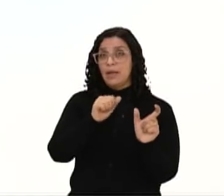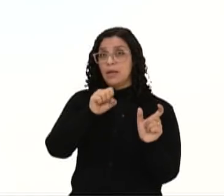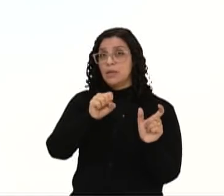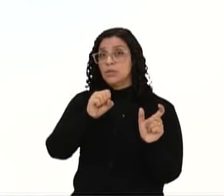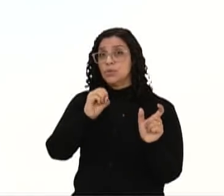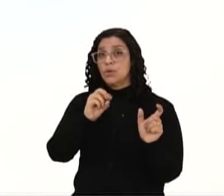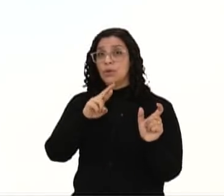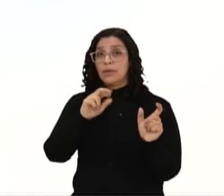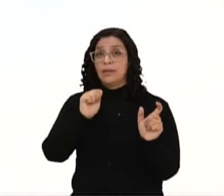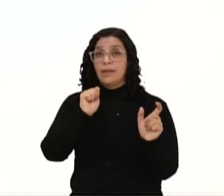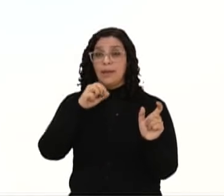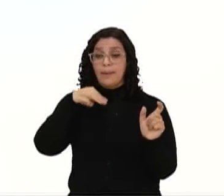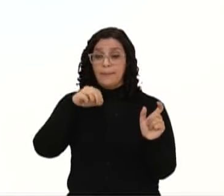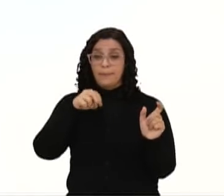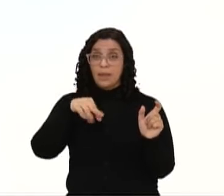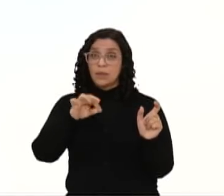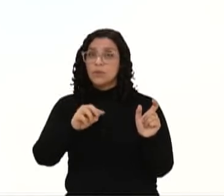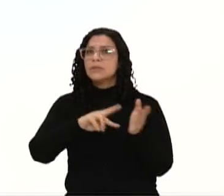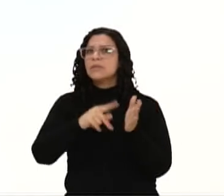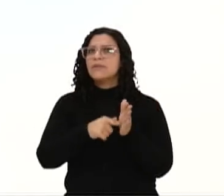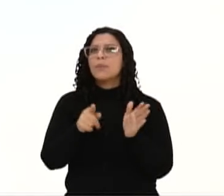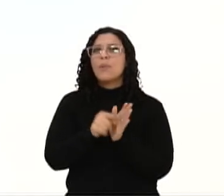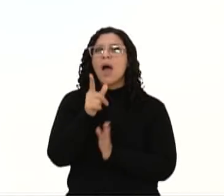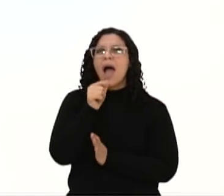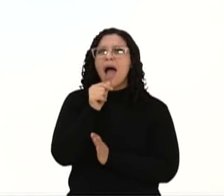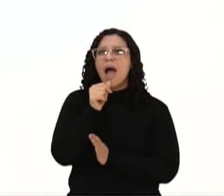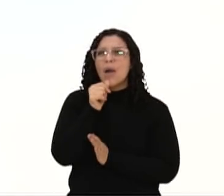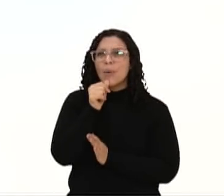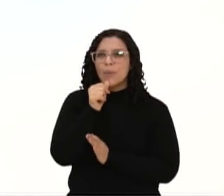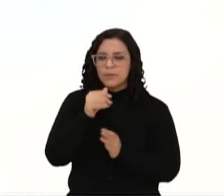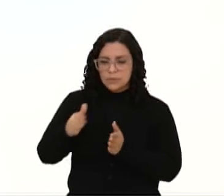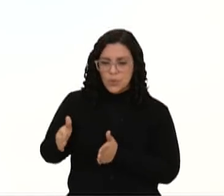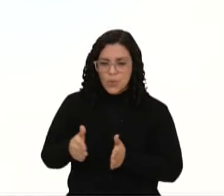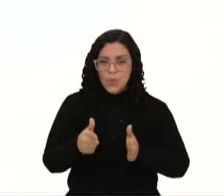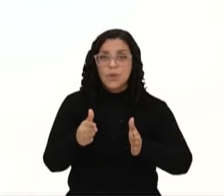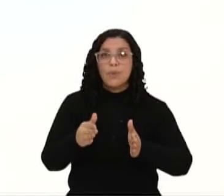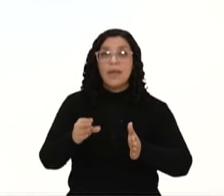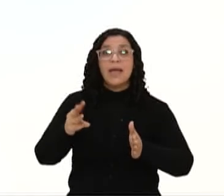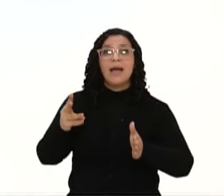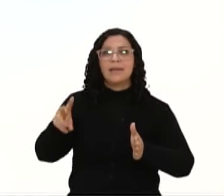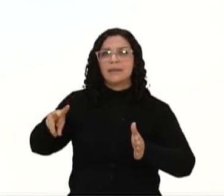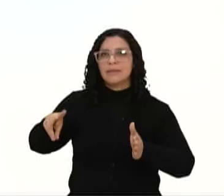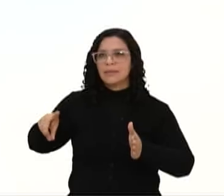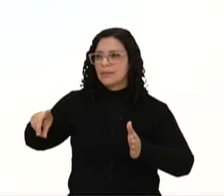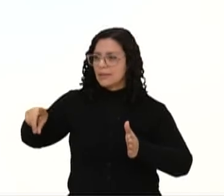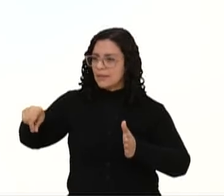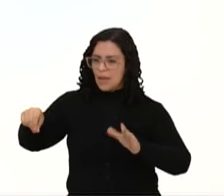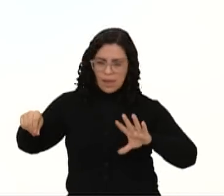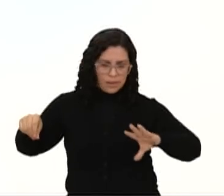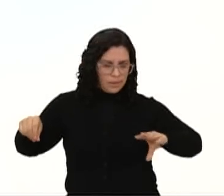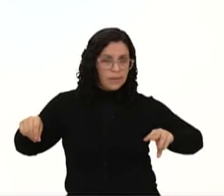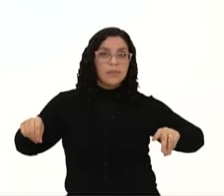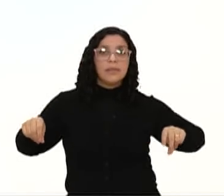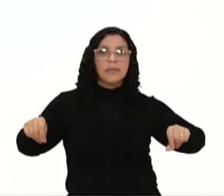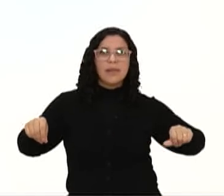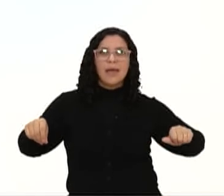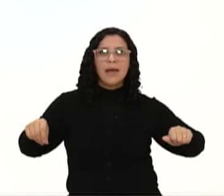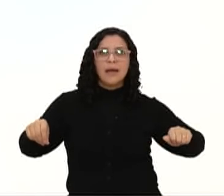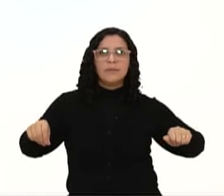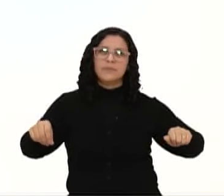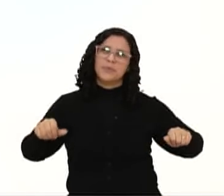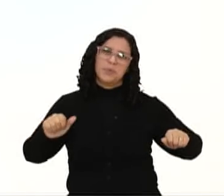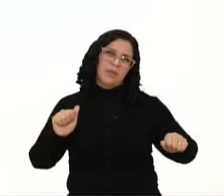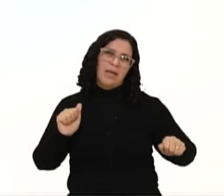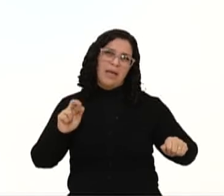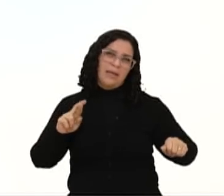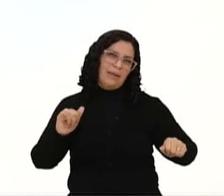de sedimento em ambientes aquáticos. Então, eu tenho o quê? O que é o sedimento? Vamos pensar na areia como um exemplo